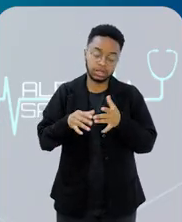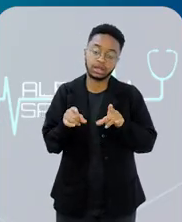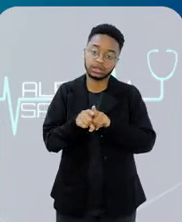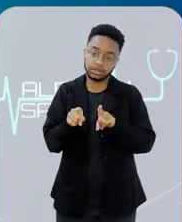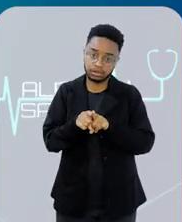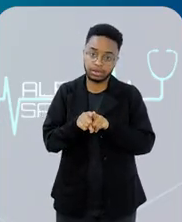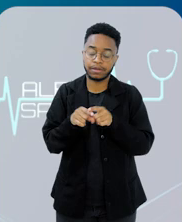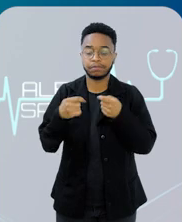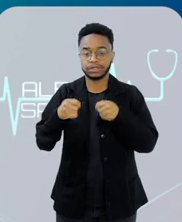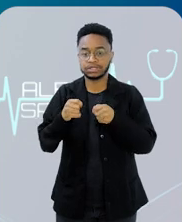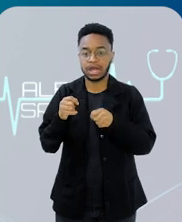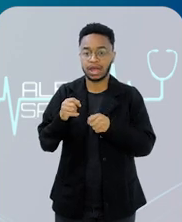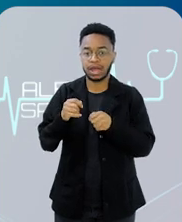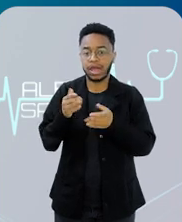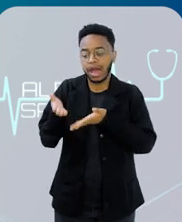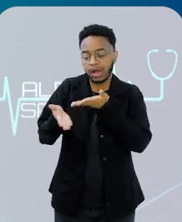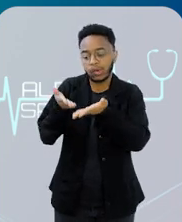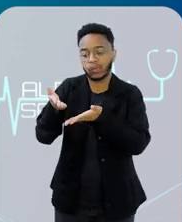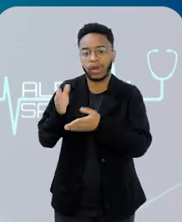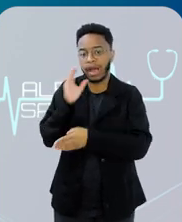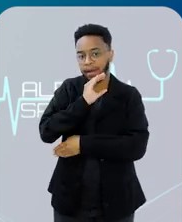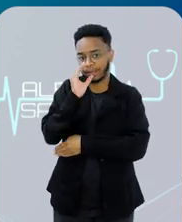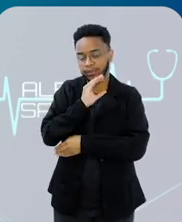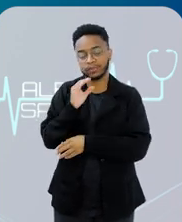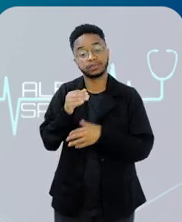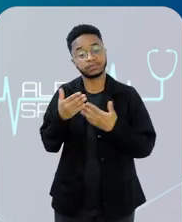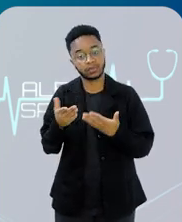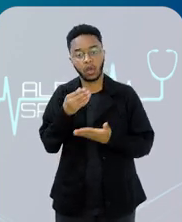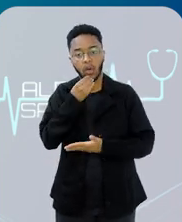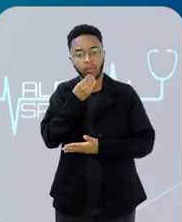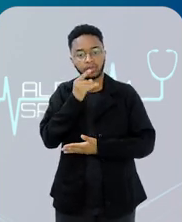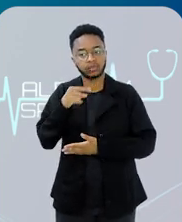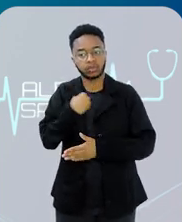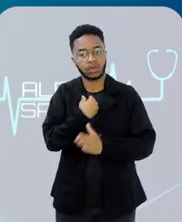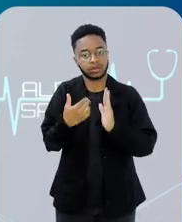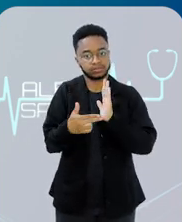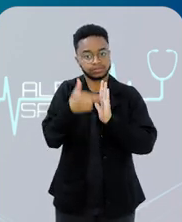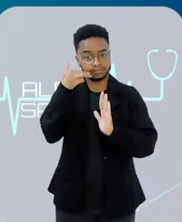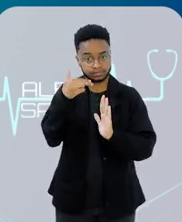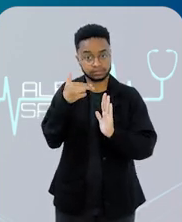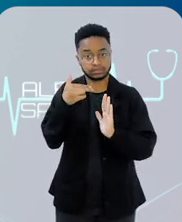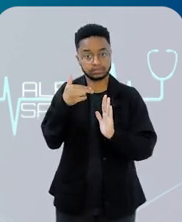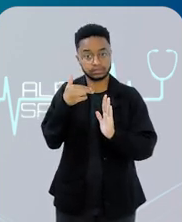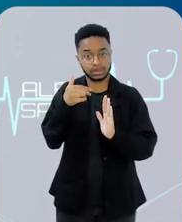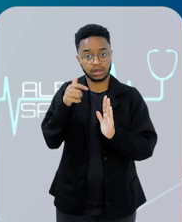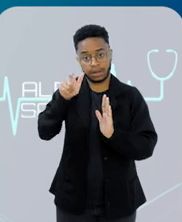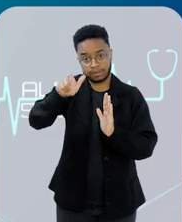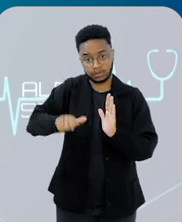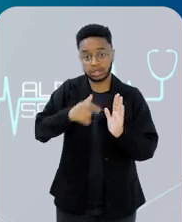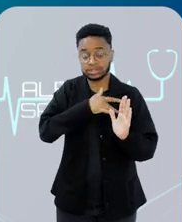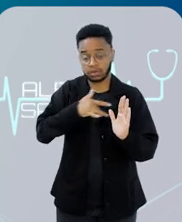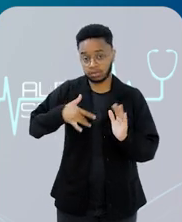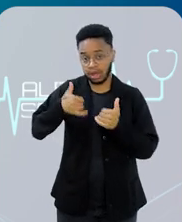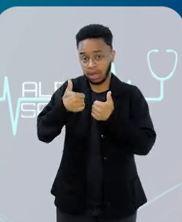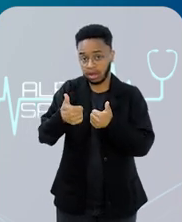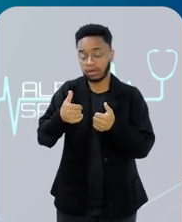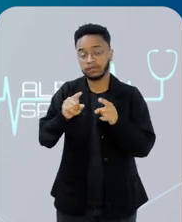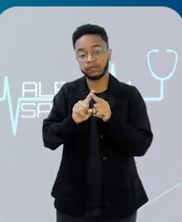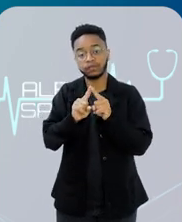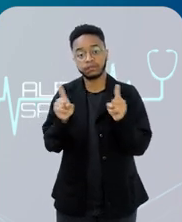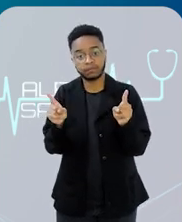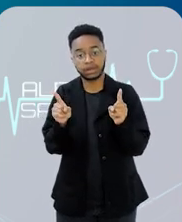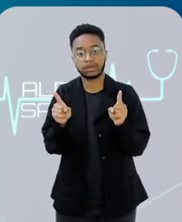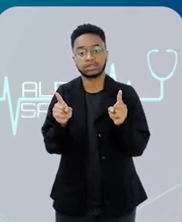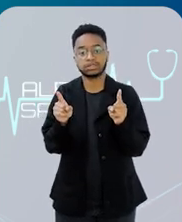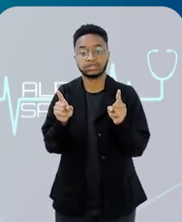complicação para também tenha o seu pronto atendimento, né? É claro que a gente vai estar operando um paciente saudável,